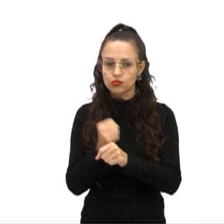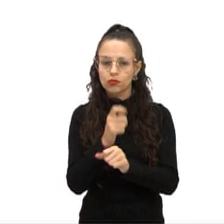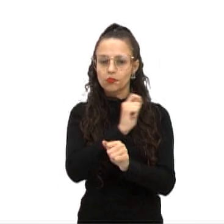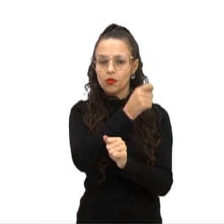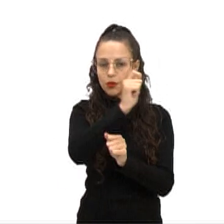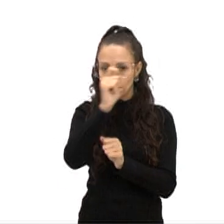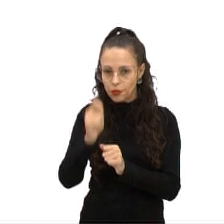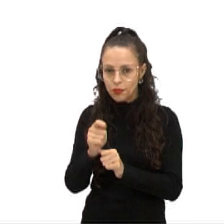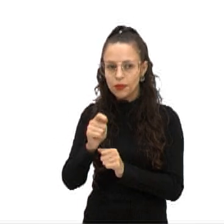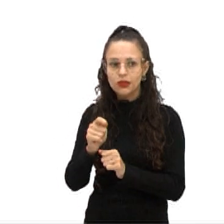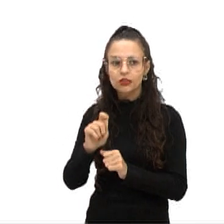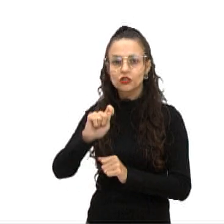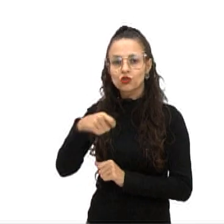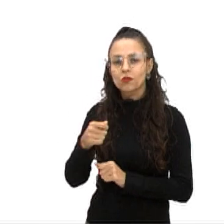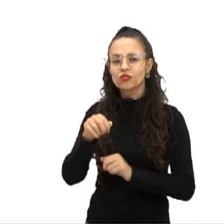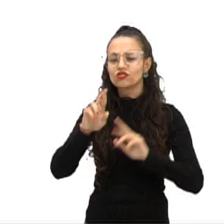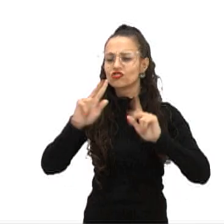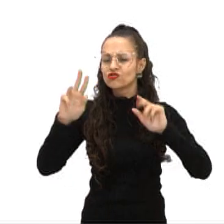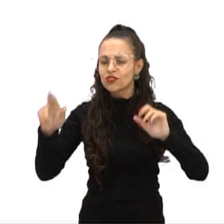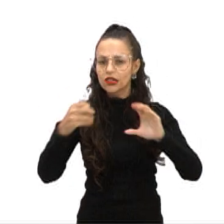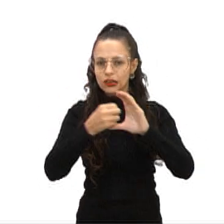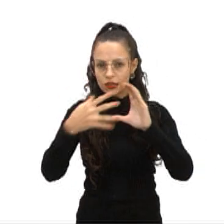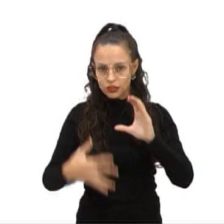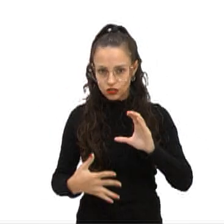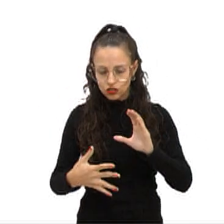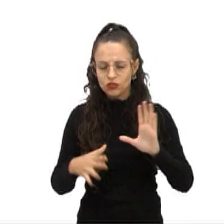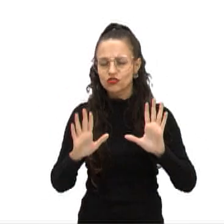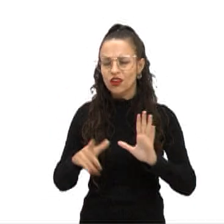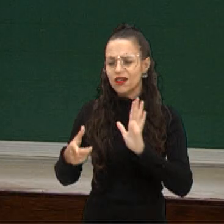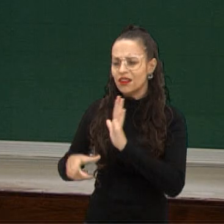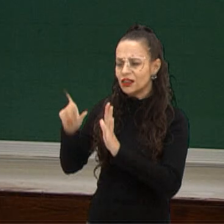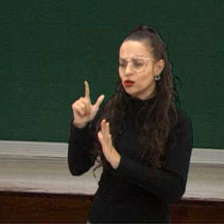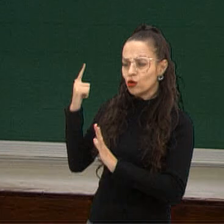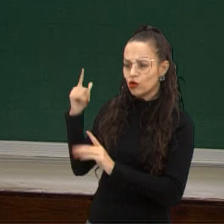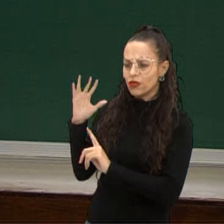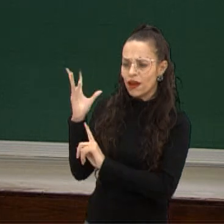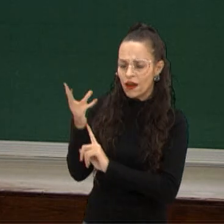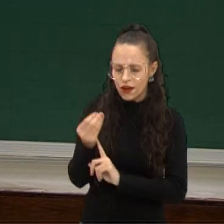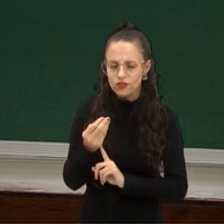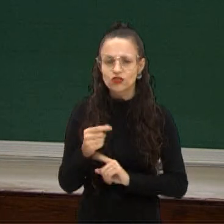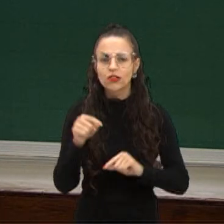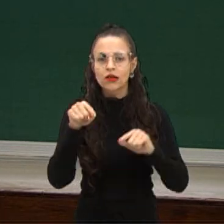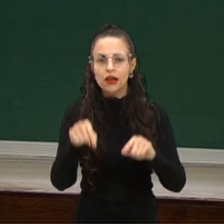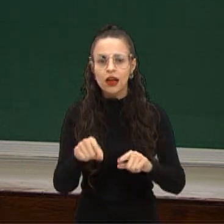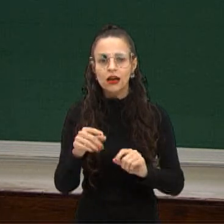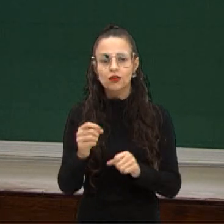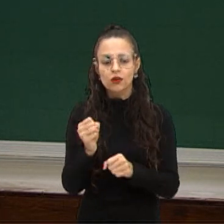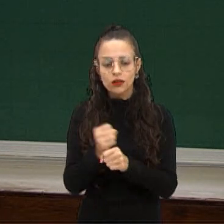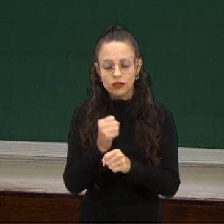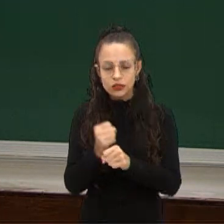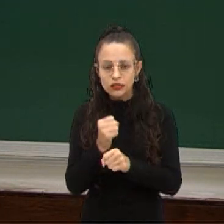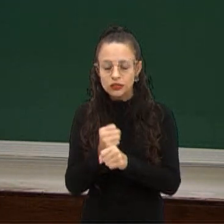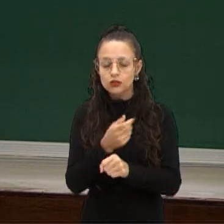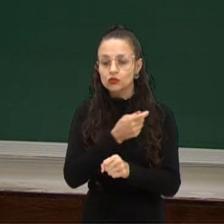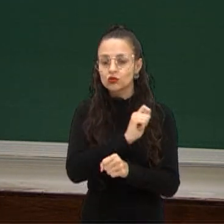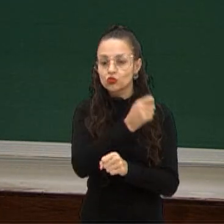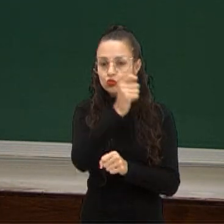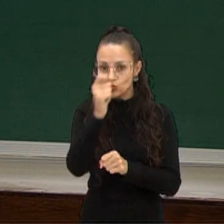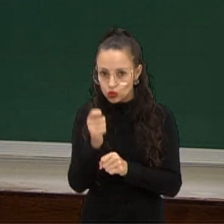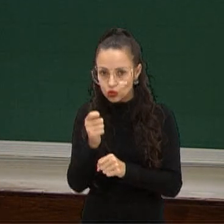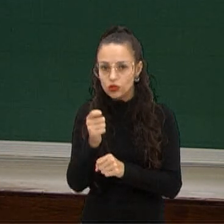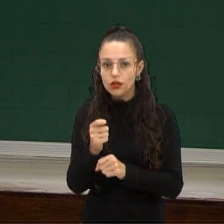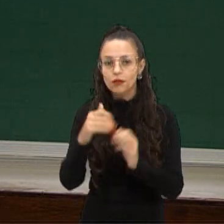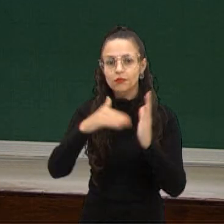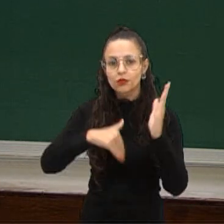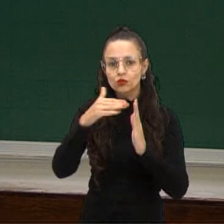fazem diferente de outras artes estudadas. Então a gente falou da bizantina, da islâmica, como é que era a escultura e a arquitetura, e a arte, e